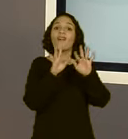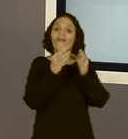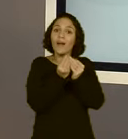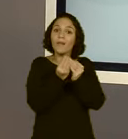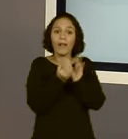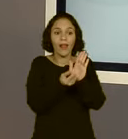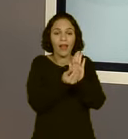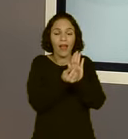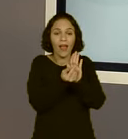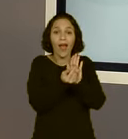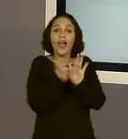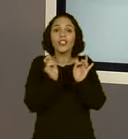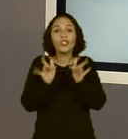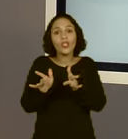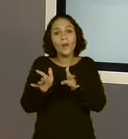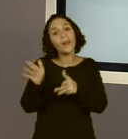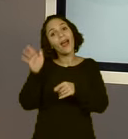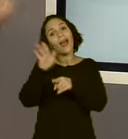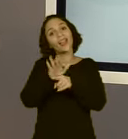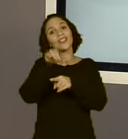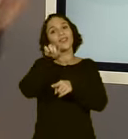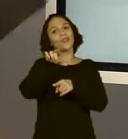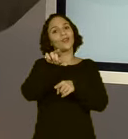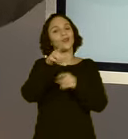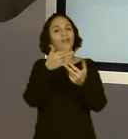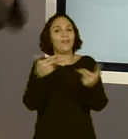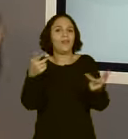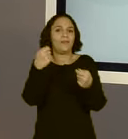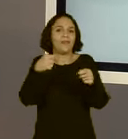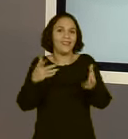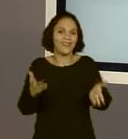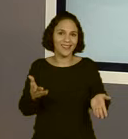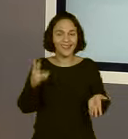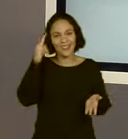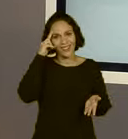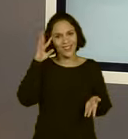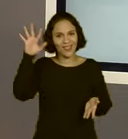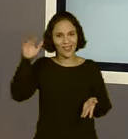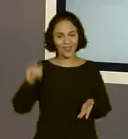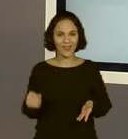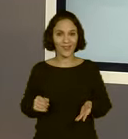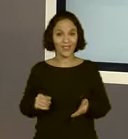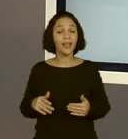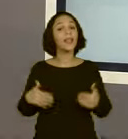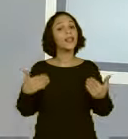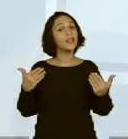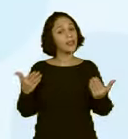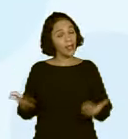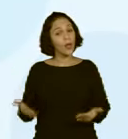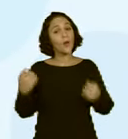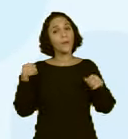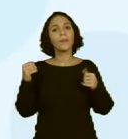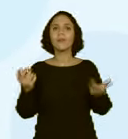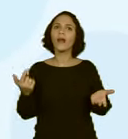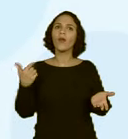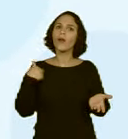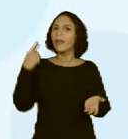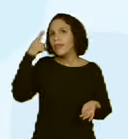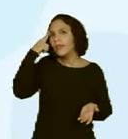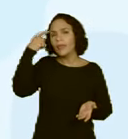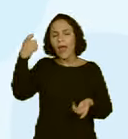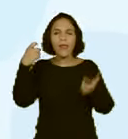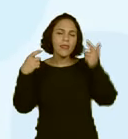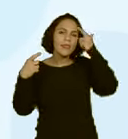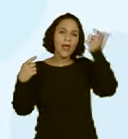ajudar a realizar alguns dos seus sonhos. E, para isso, você precisa pensar em ideias para conseguir